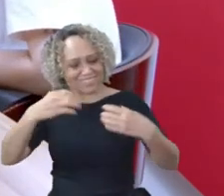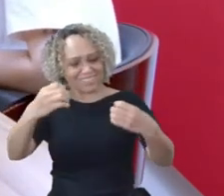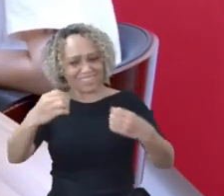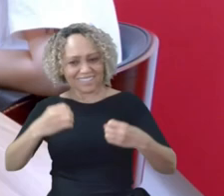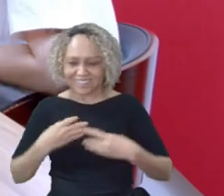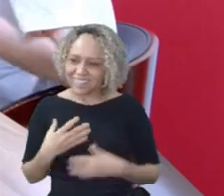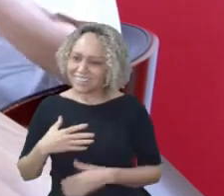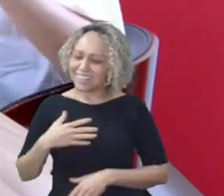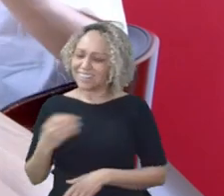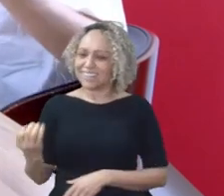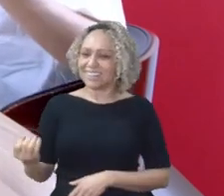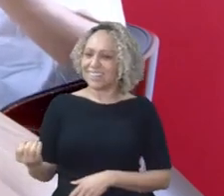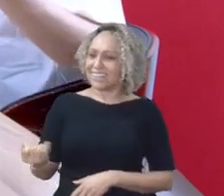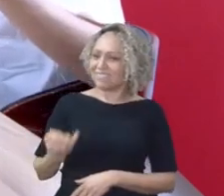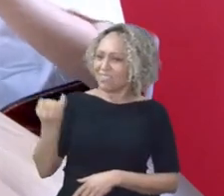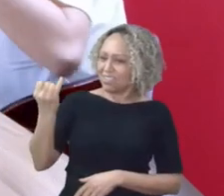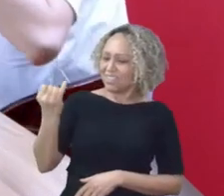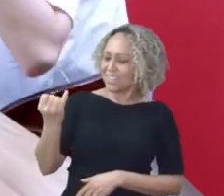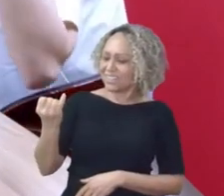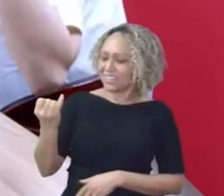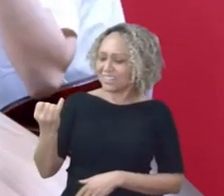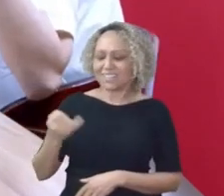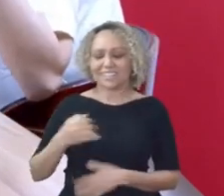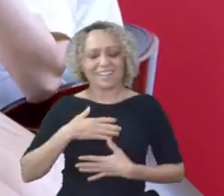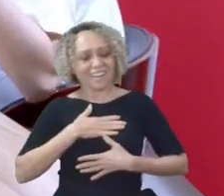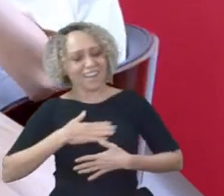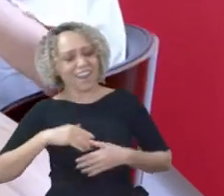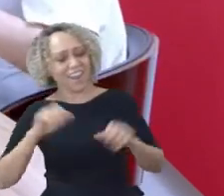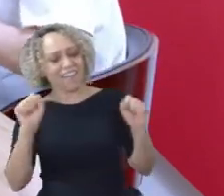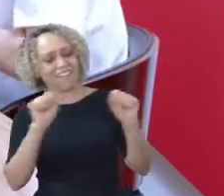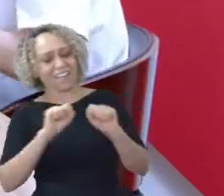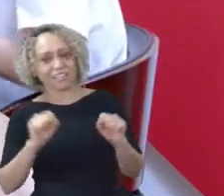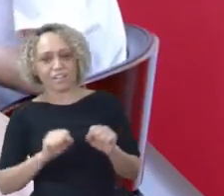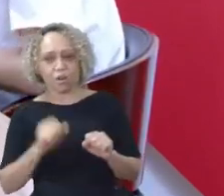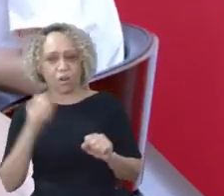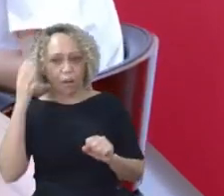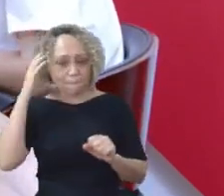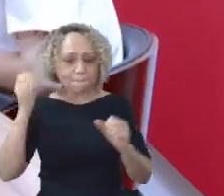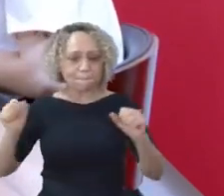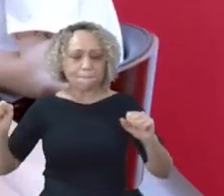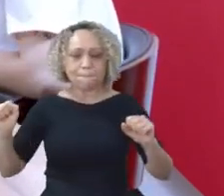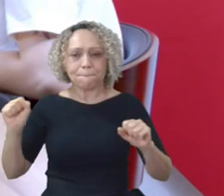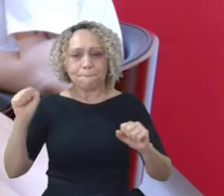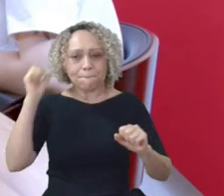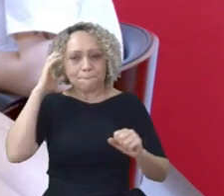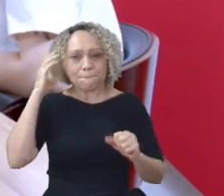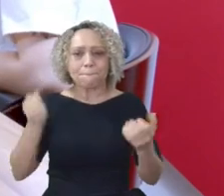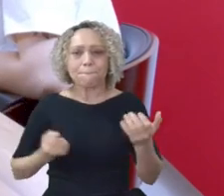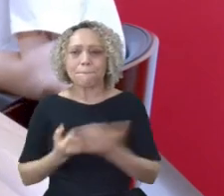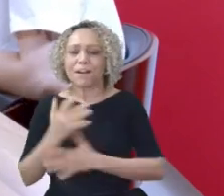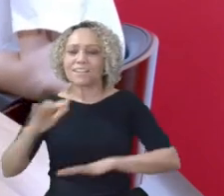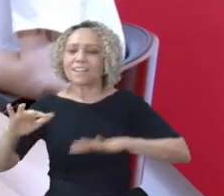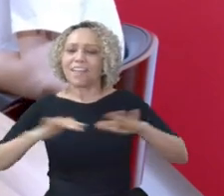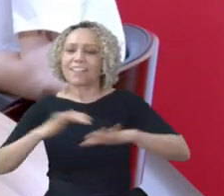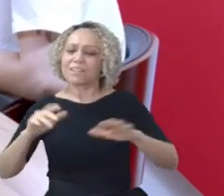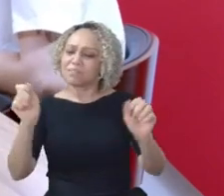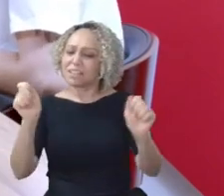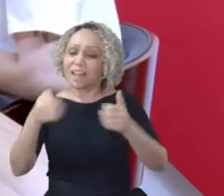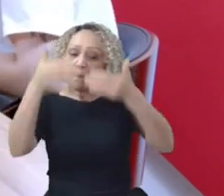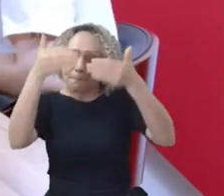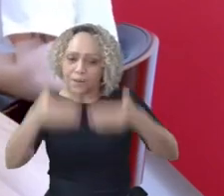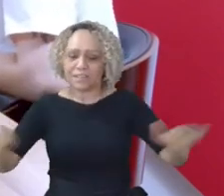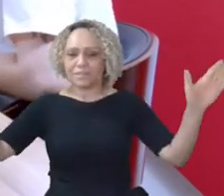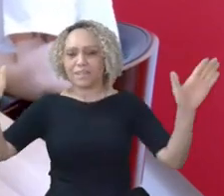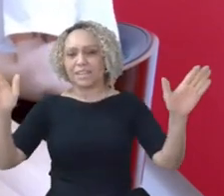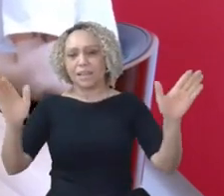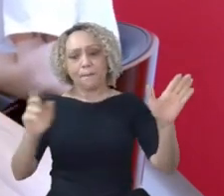Muito importante. E Pode Tremer, tem as portas abertas para ti na hora em que tu quiser retornar, viu? Obrigado. Sinta-se à vontade.